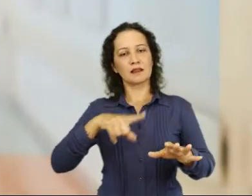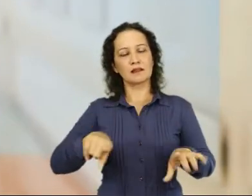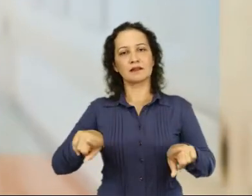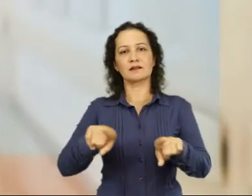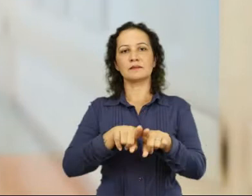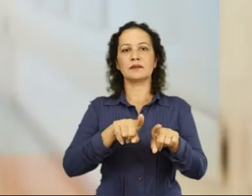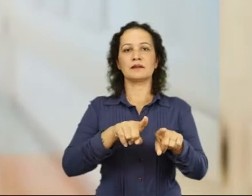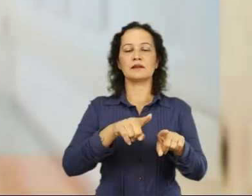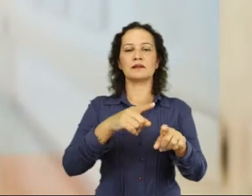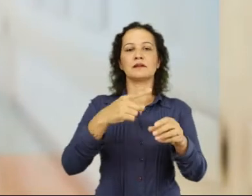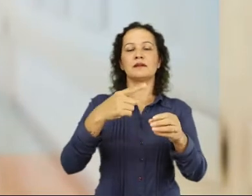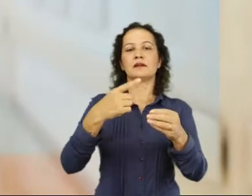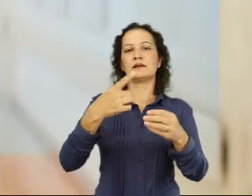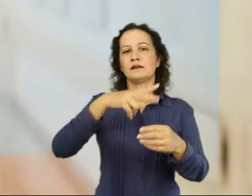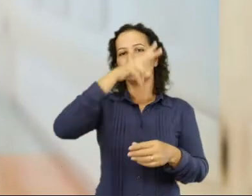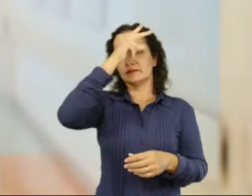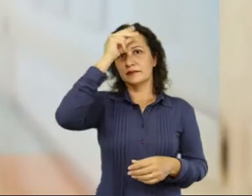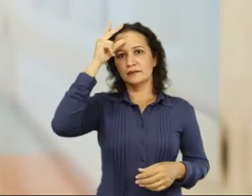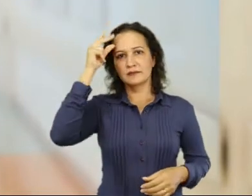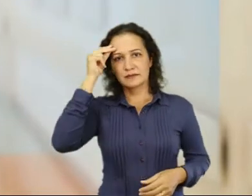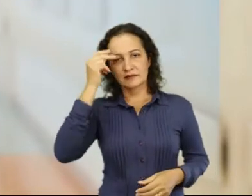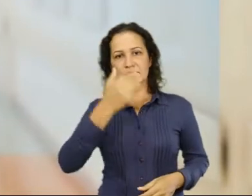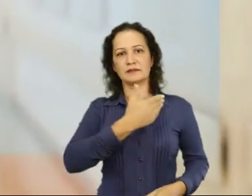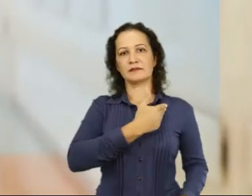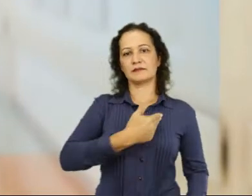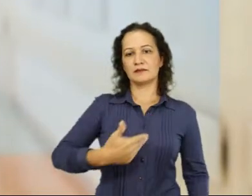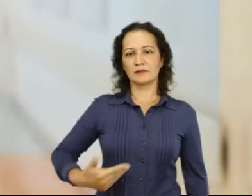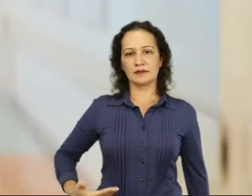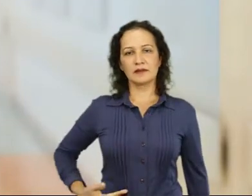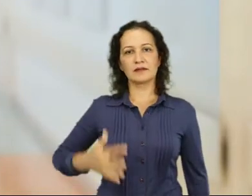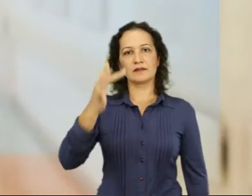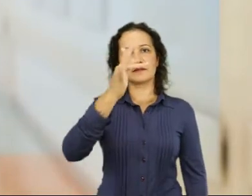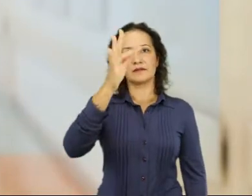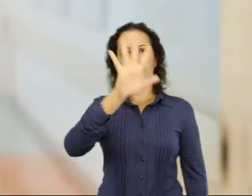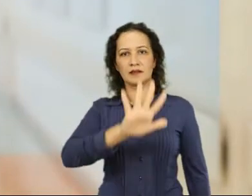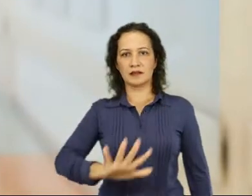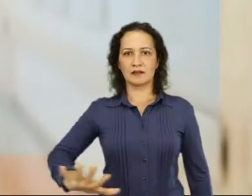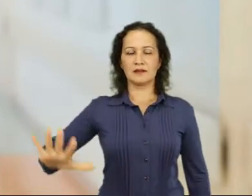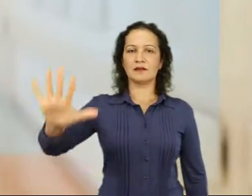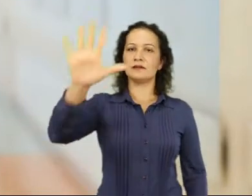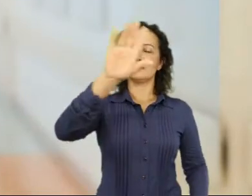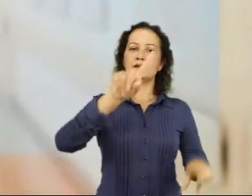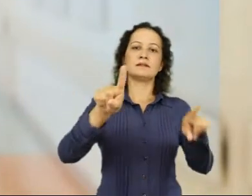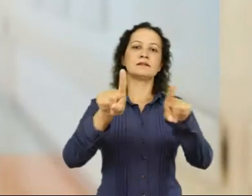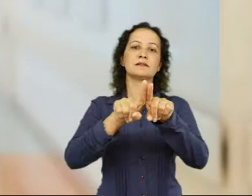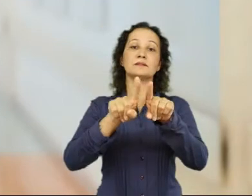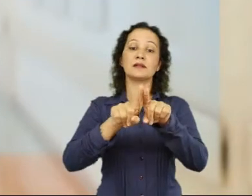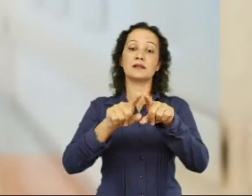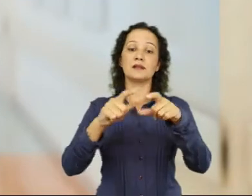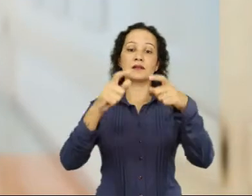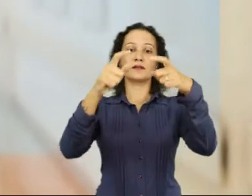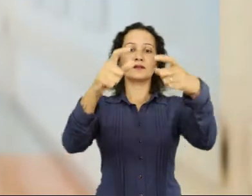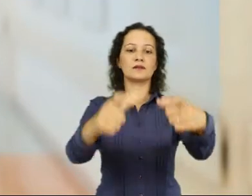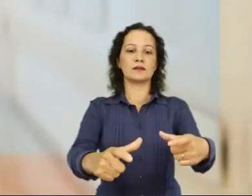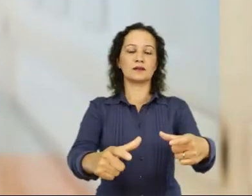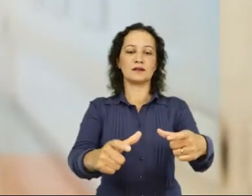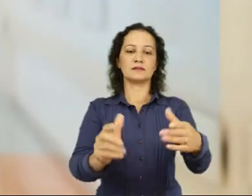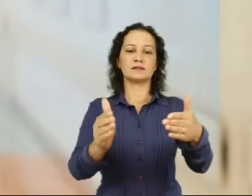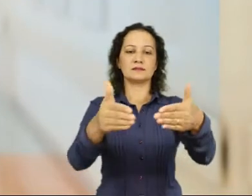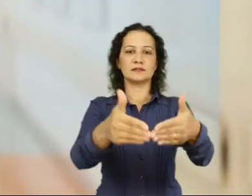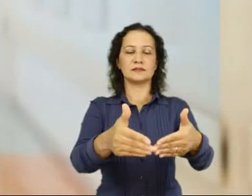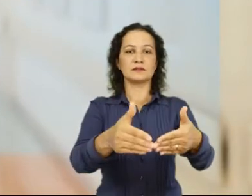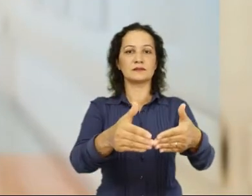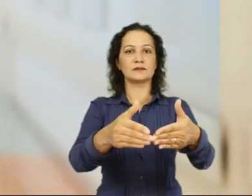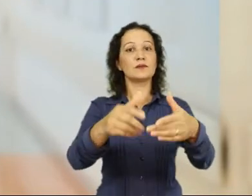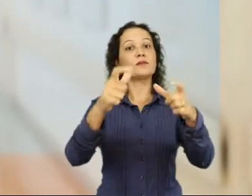relacionadas tanto ao município, tanto a nível estadual, quanto a nível federal, e nós temos também a nível local, como, por exemplo, a sala